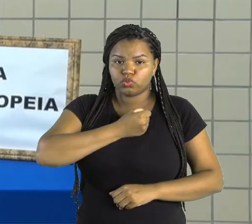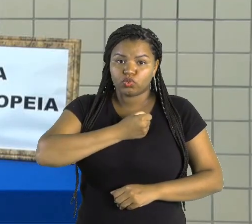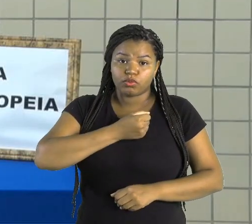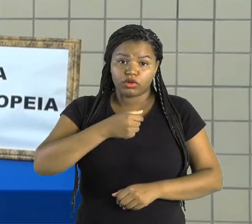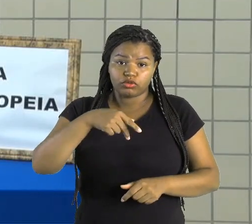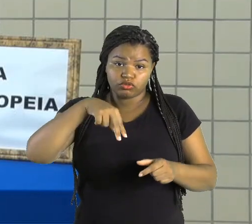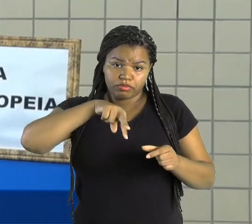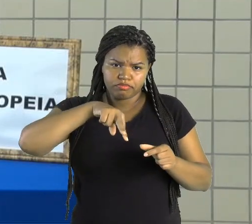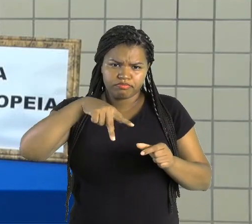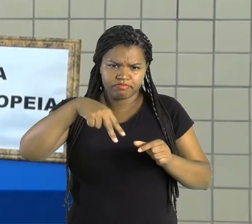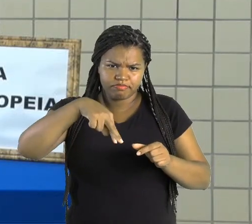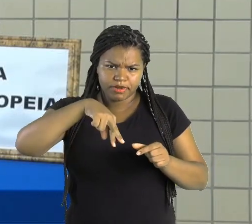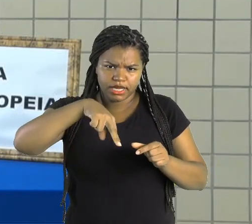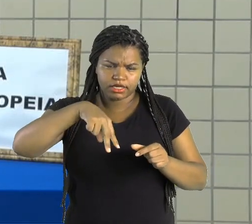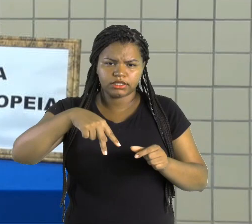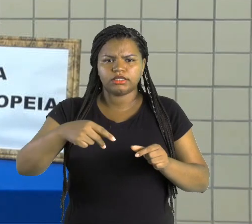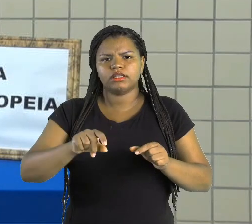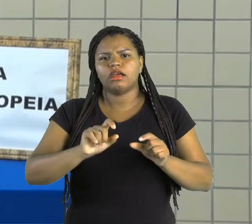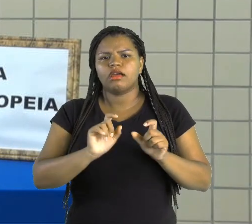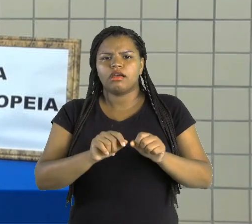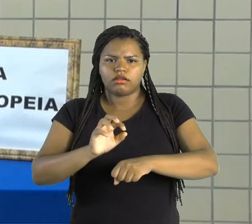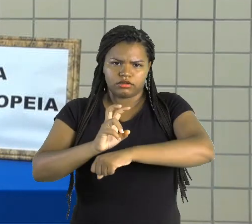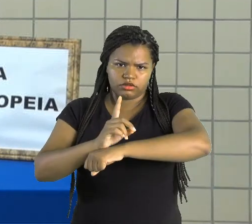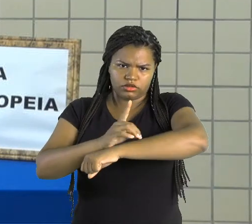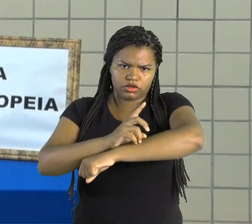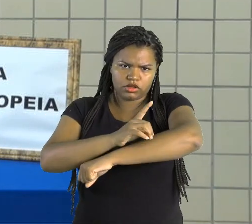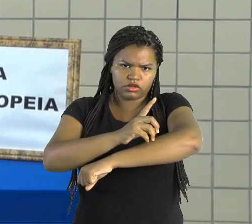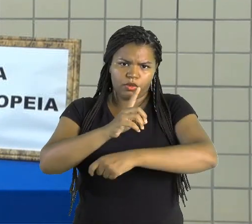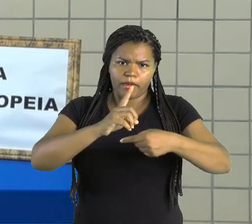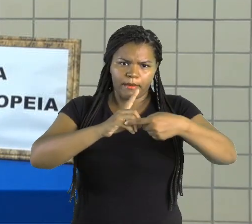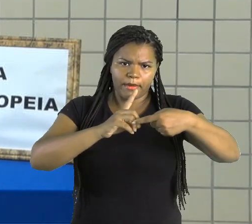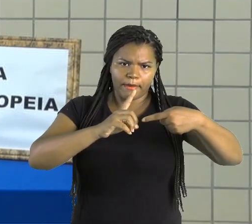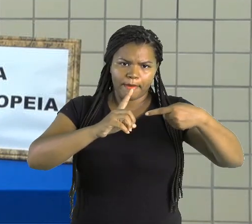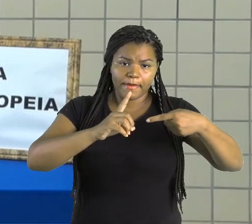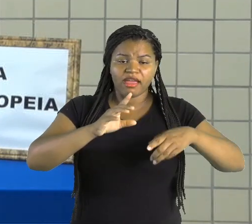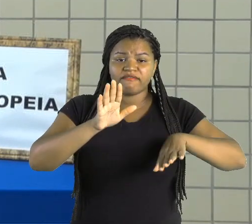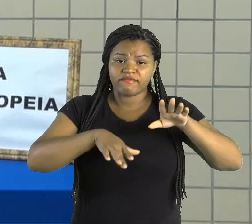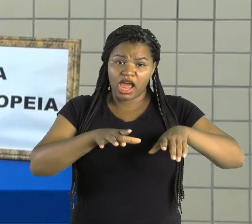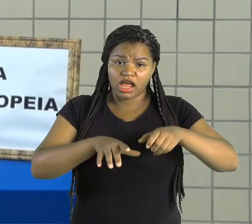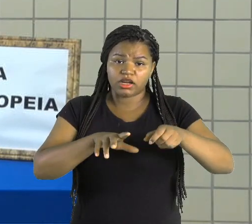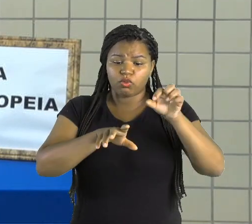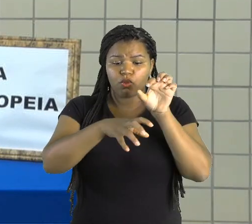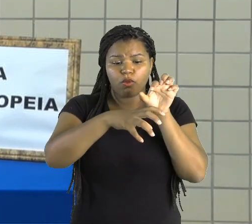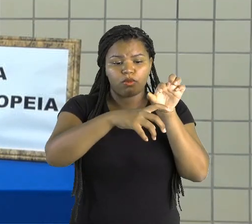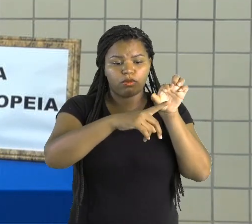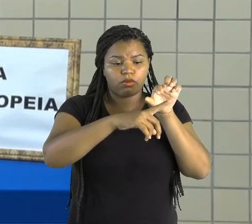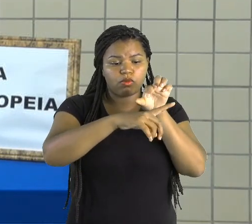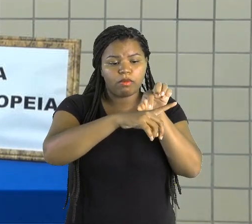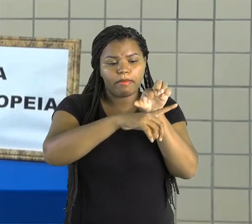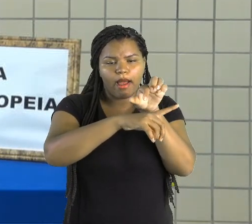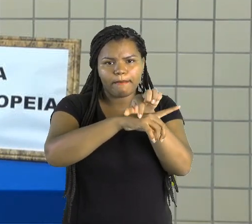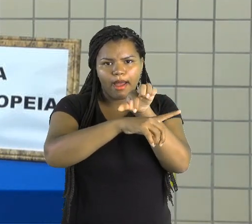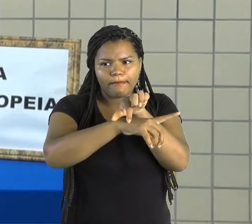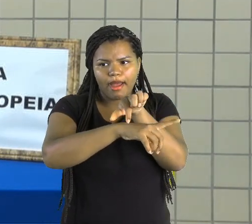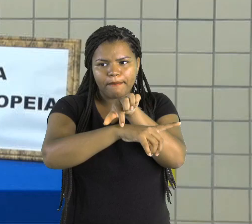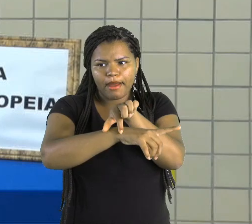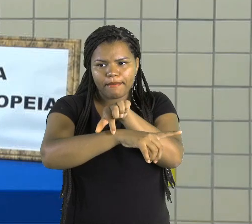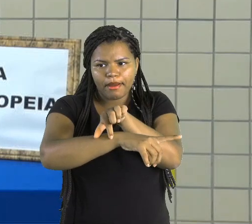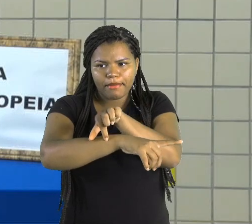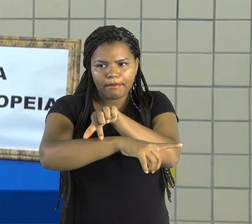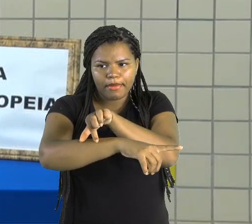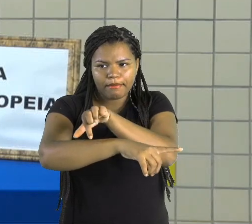centopeia varia de acordo com os números de segmentos que ela tem. Ou seja, se as centopeias têm de